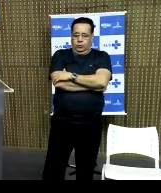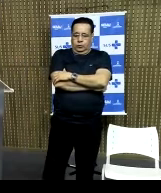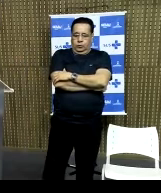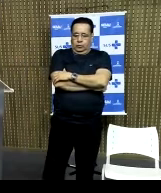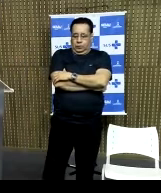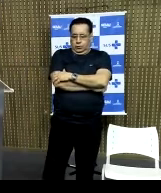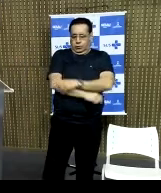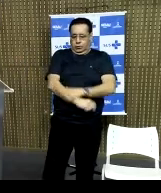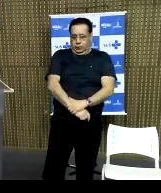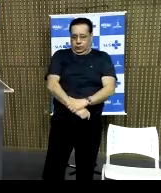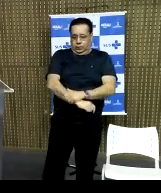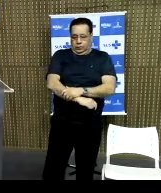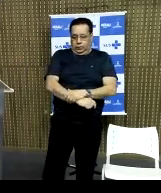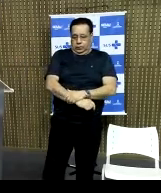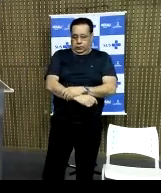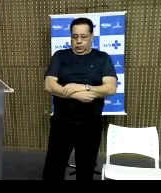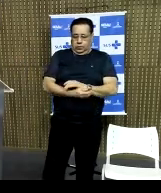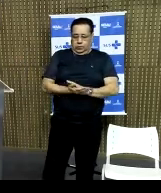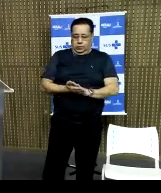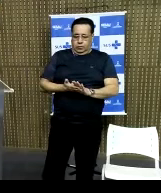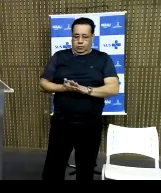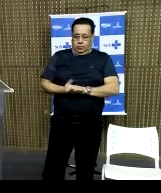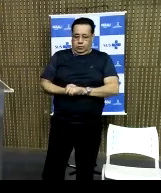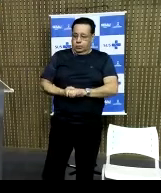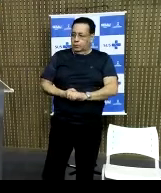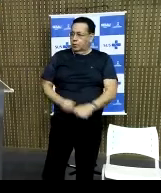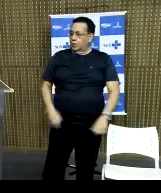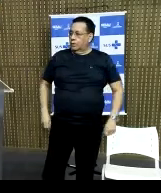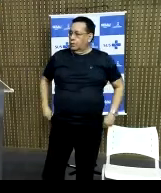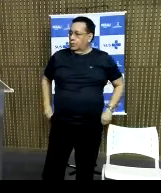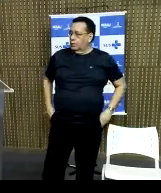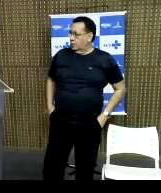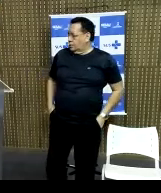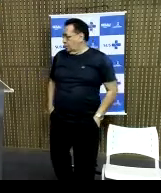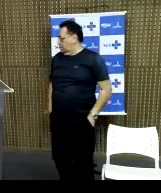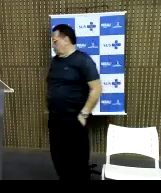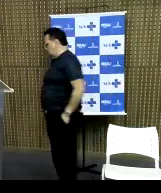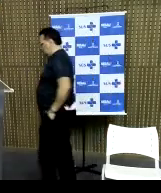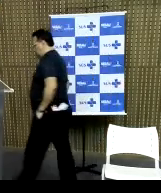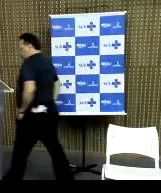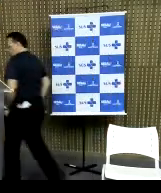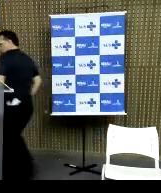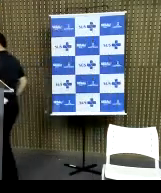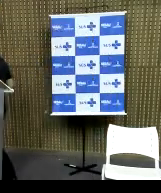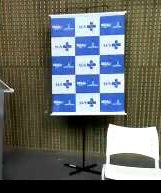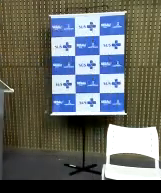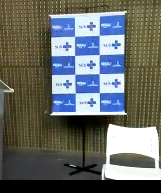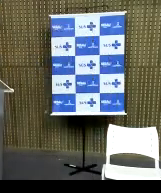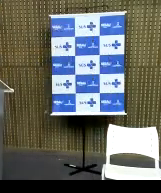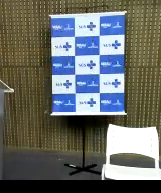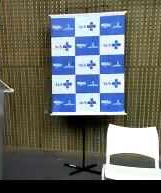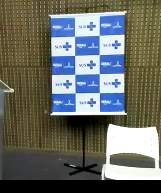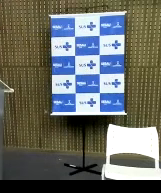Entre a proporção dos contatos examinados, a gente está 100% que a gente faz